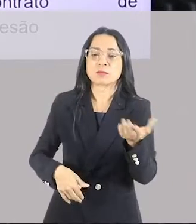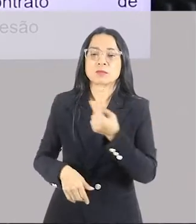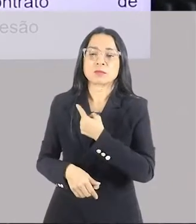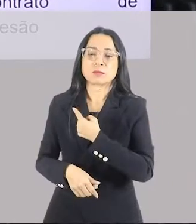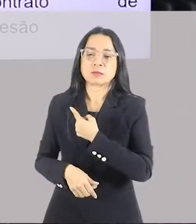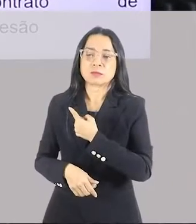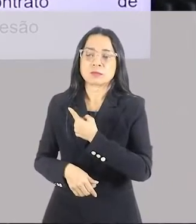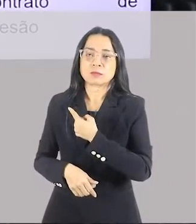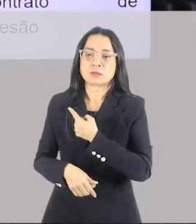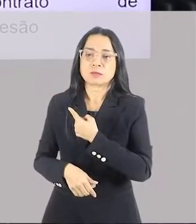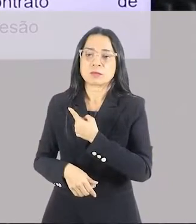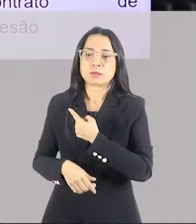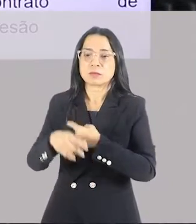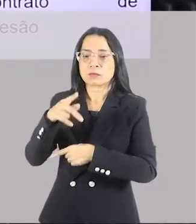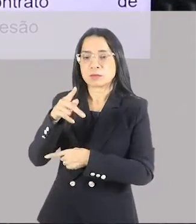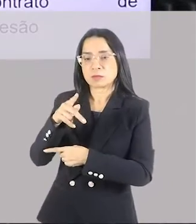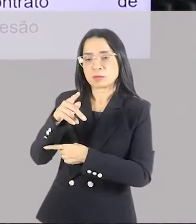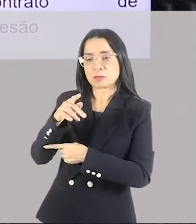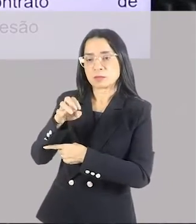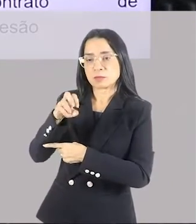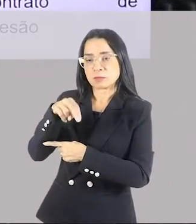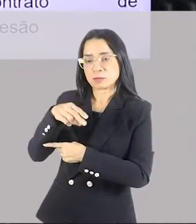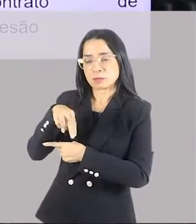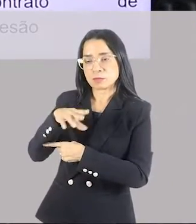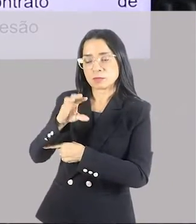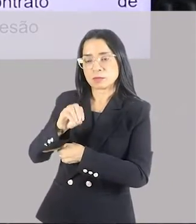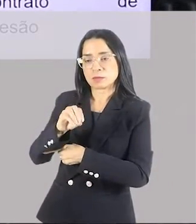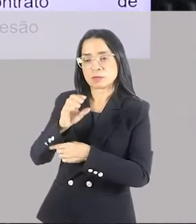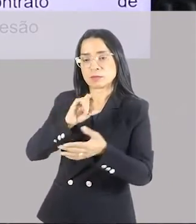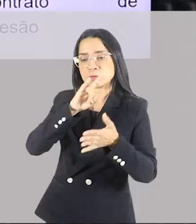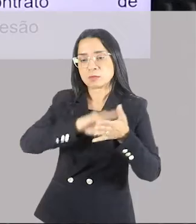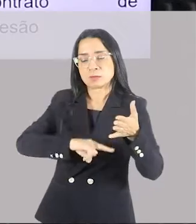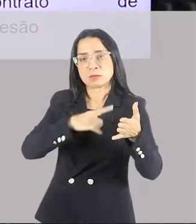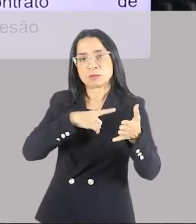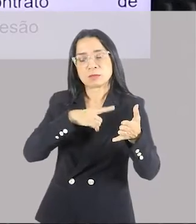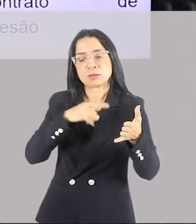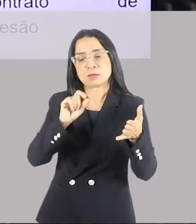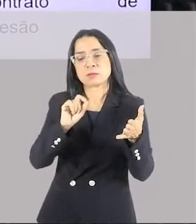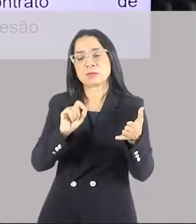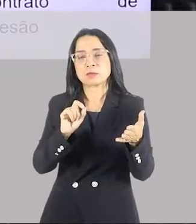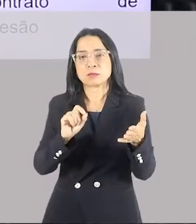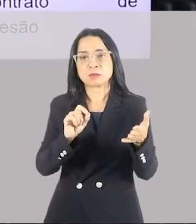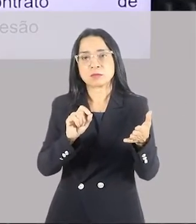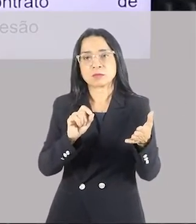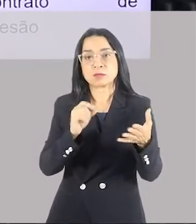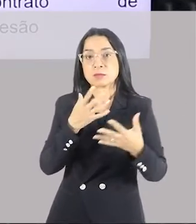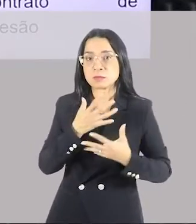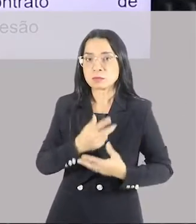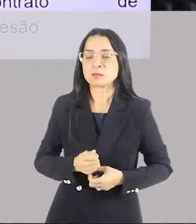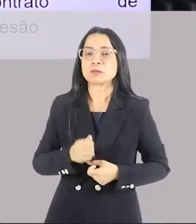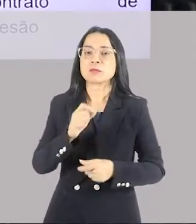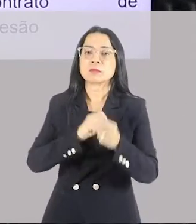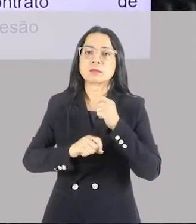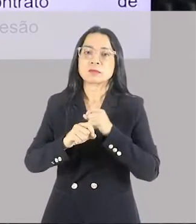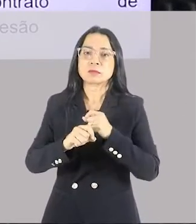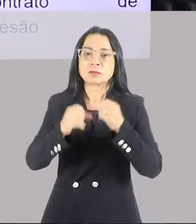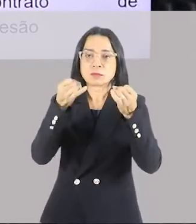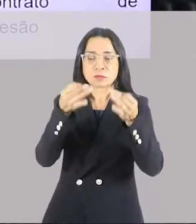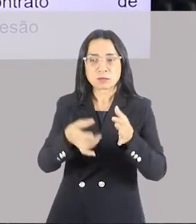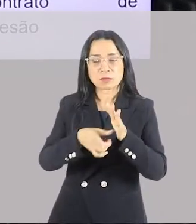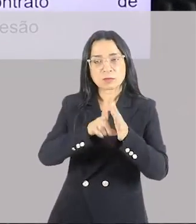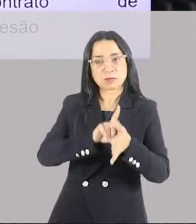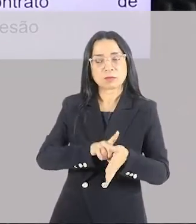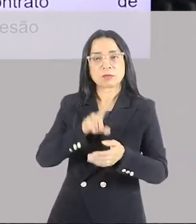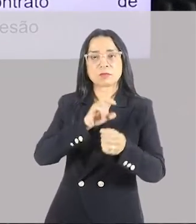da permissão, o contrato toma uma nova figura. Assume a figura do contrato de adesão. Aquele que eu expliquei,